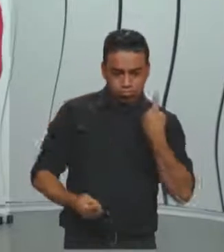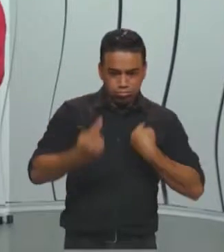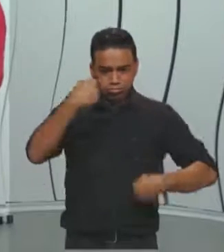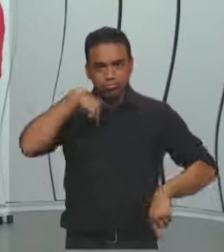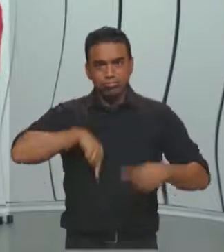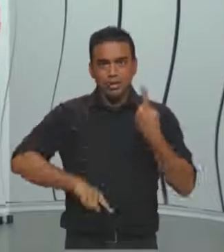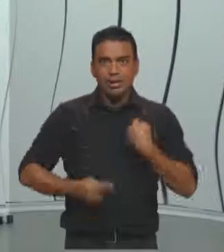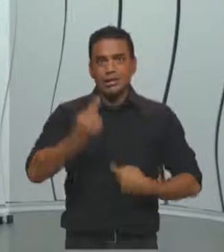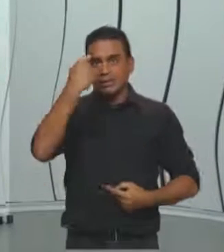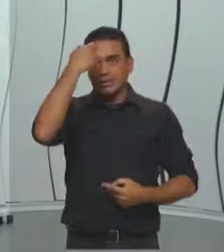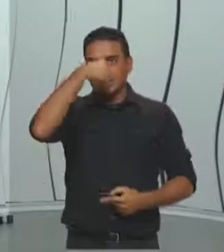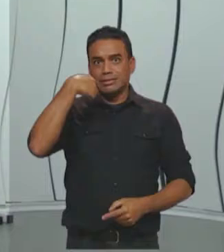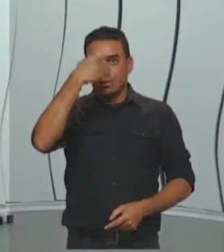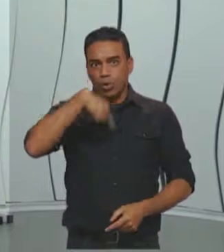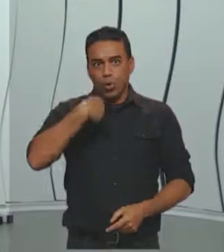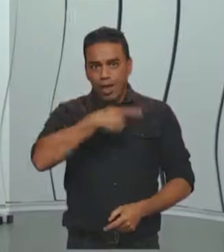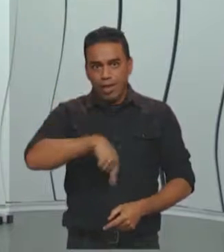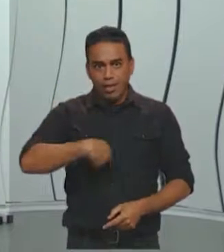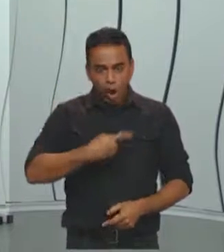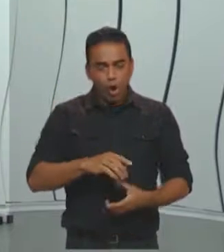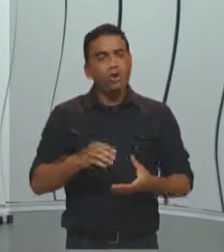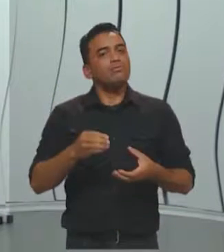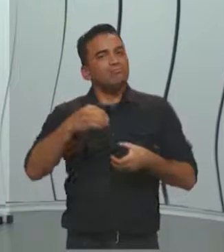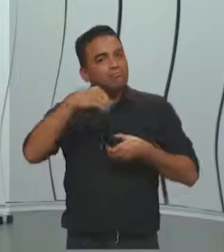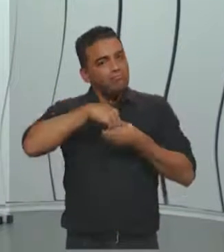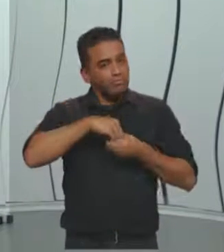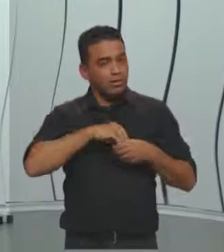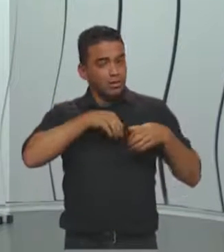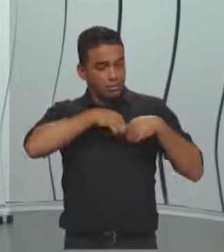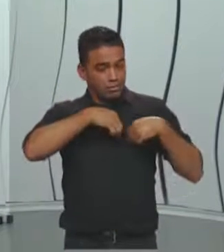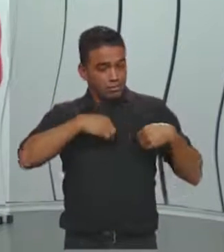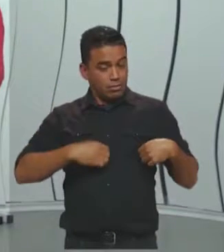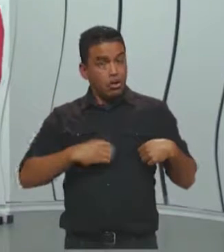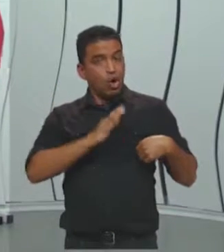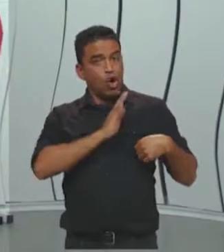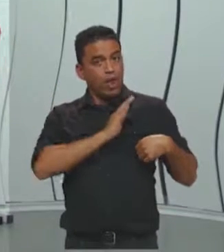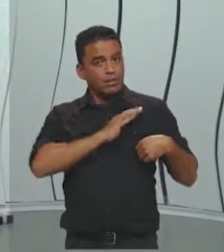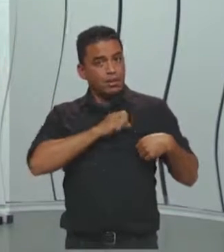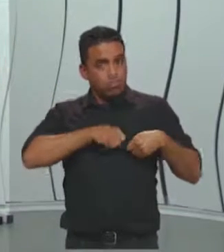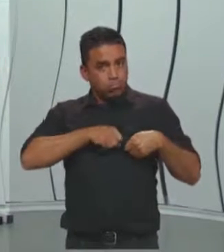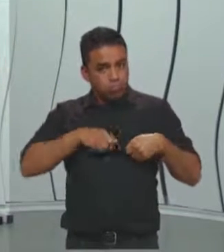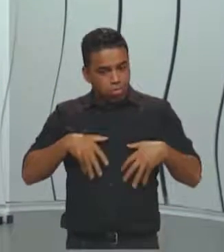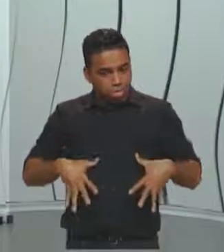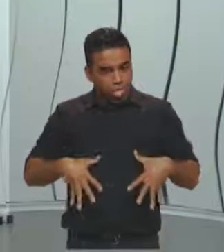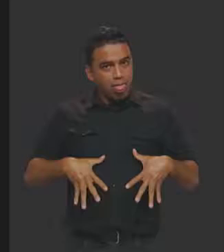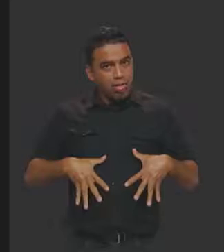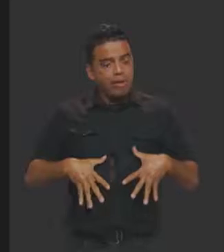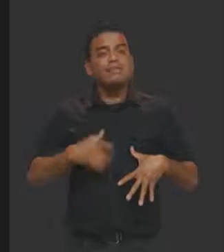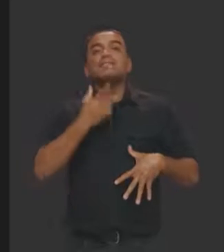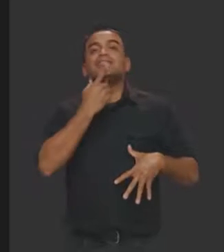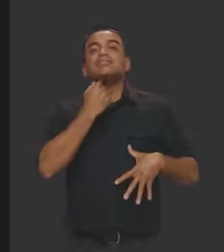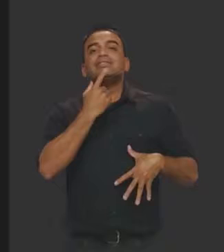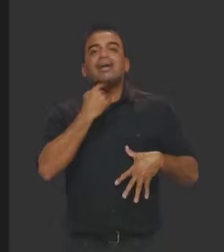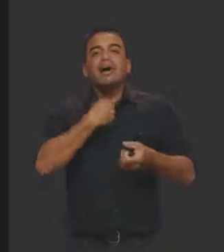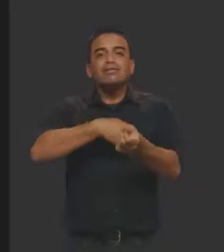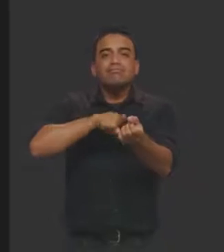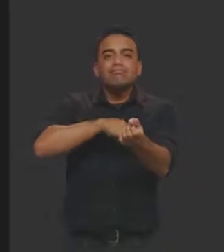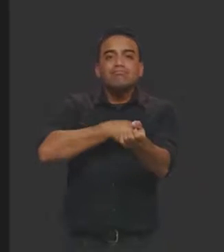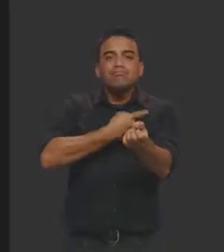à presença das artérias, veias e coração. Então, o sangue é um meio de